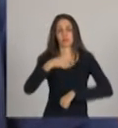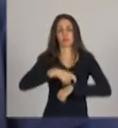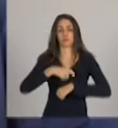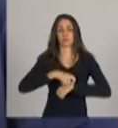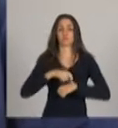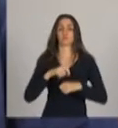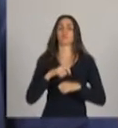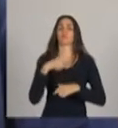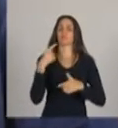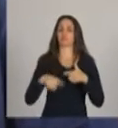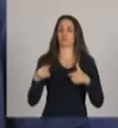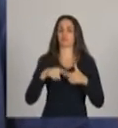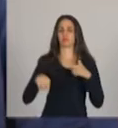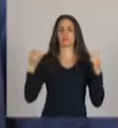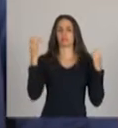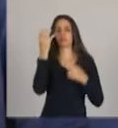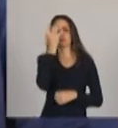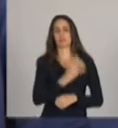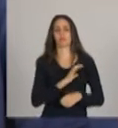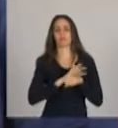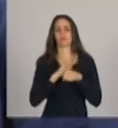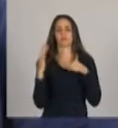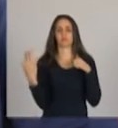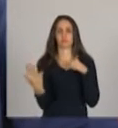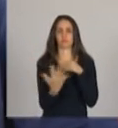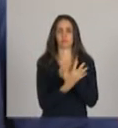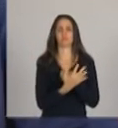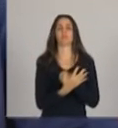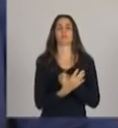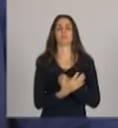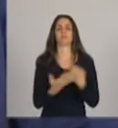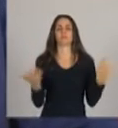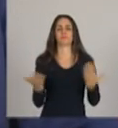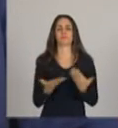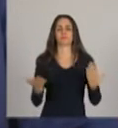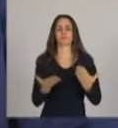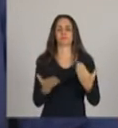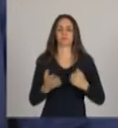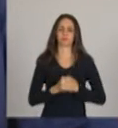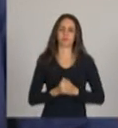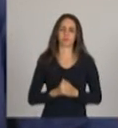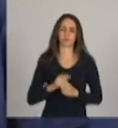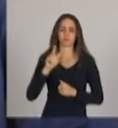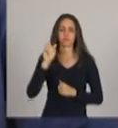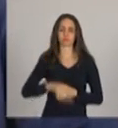de crise sanitária como o atual,